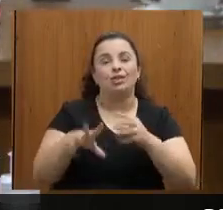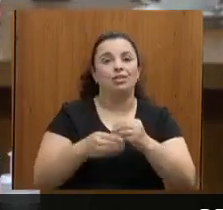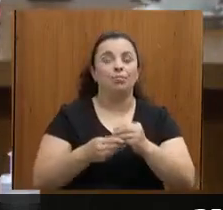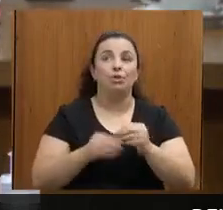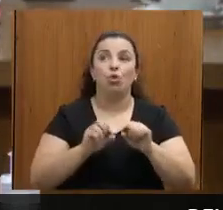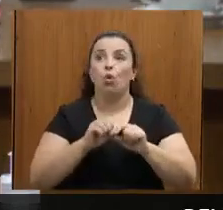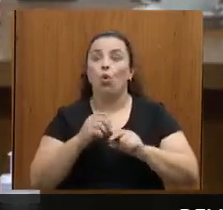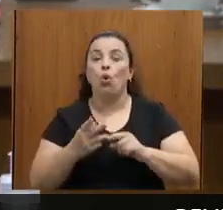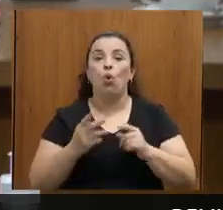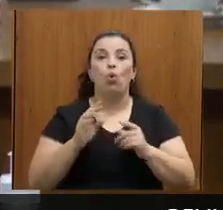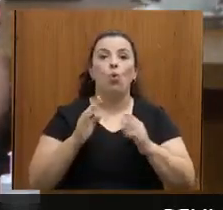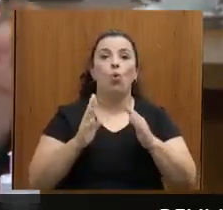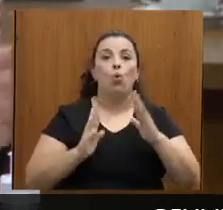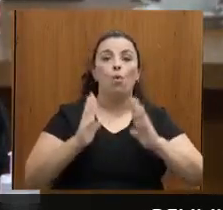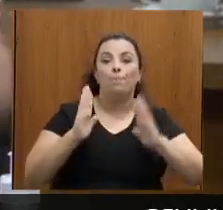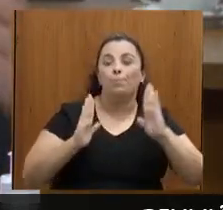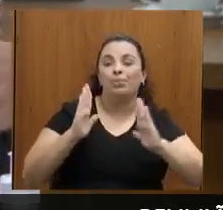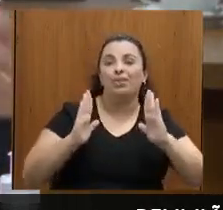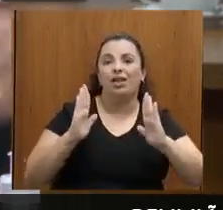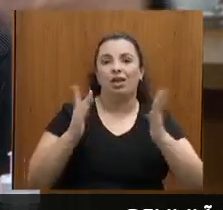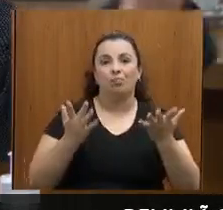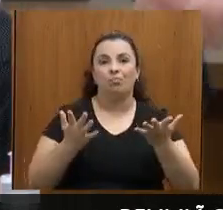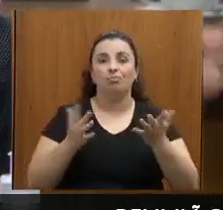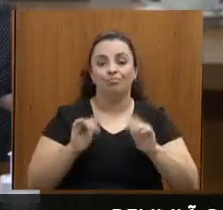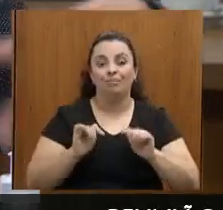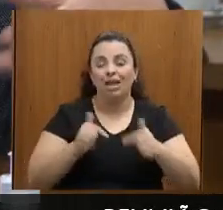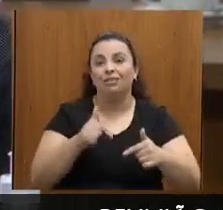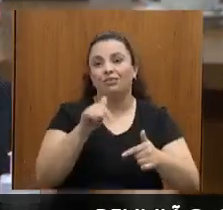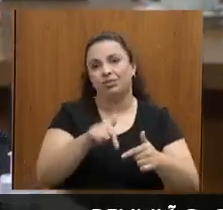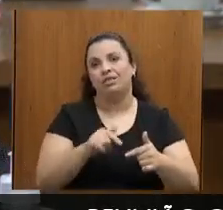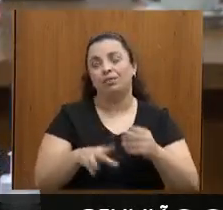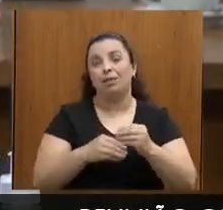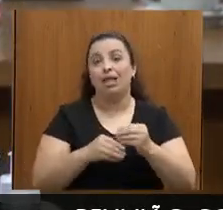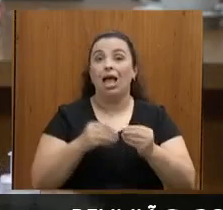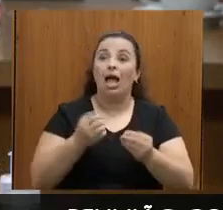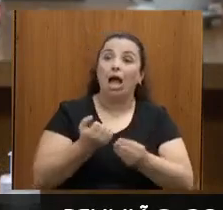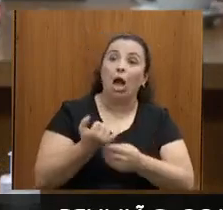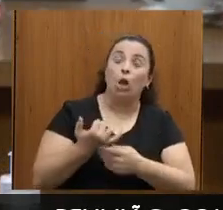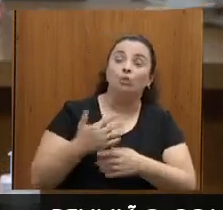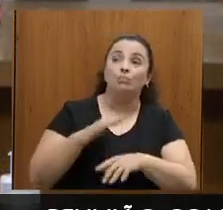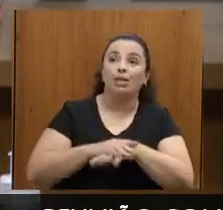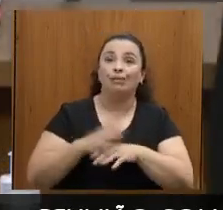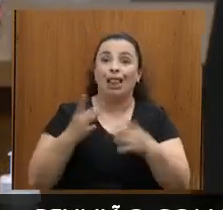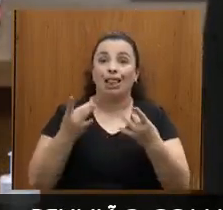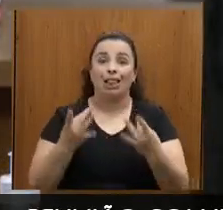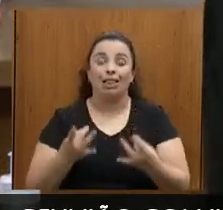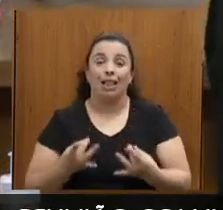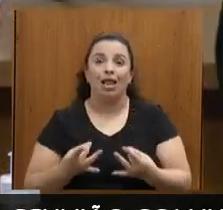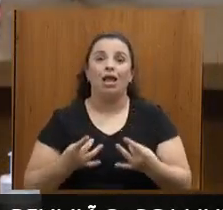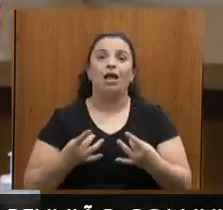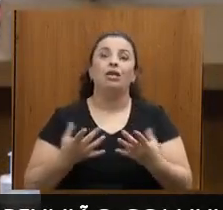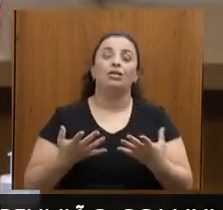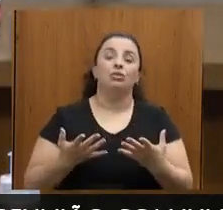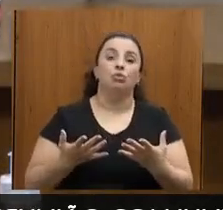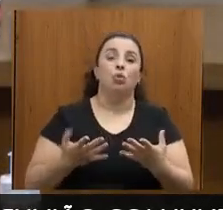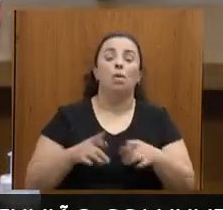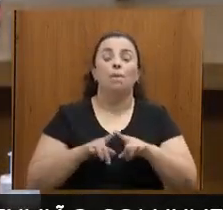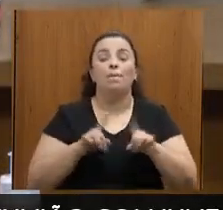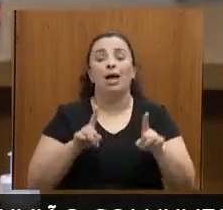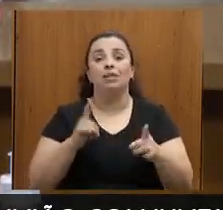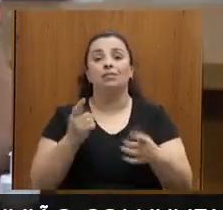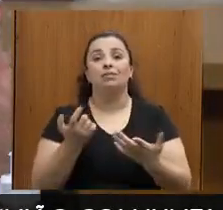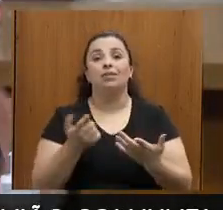para a execução de algumas emendas, porque algumas são mais complexas em termos de execução da despesa, mas nós tivemos também alguns